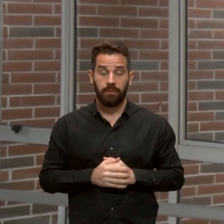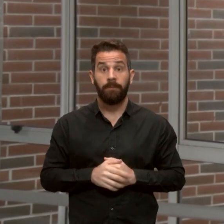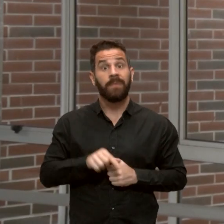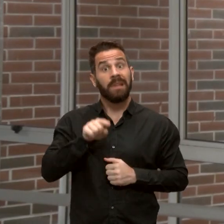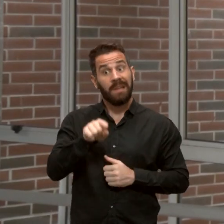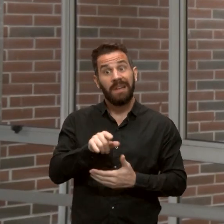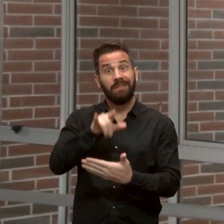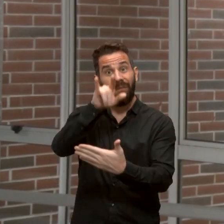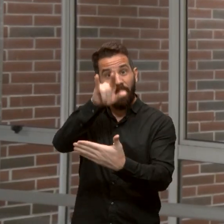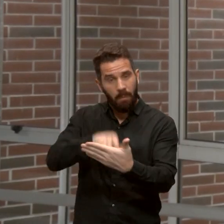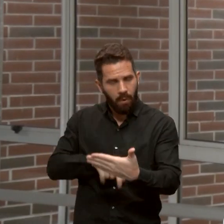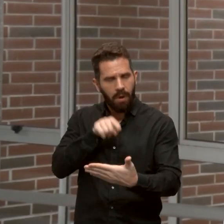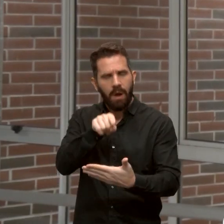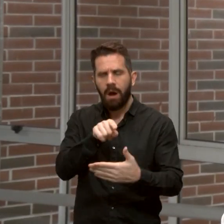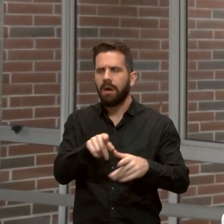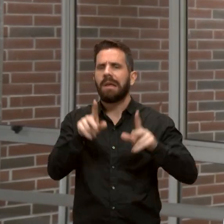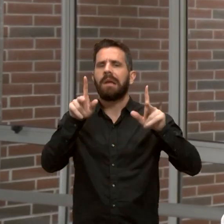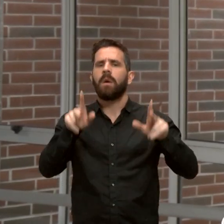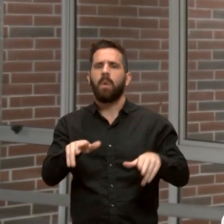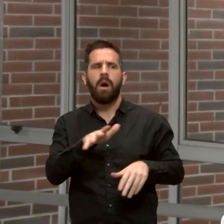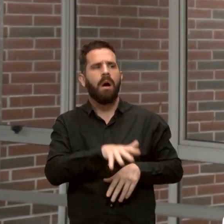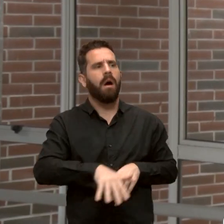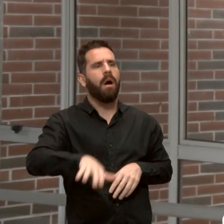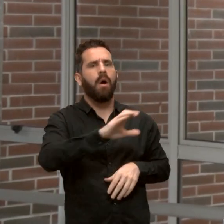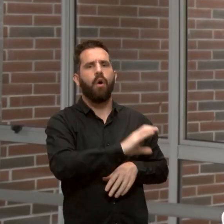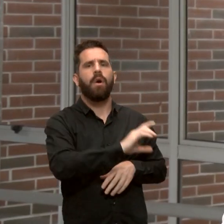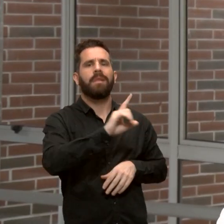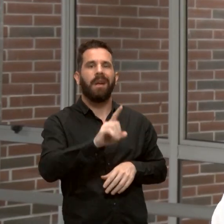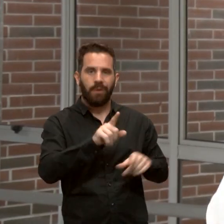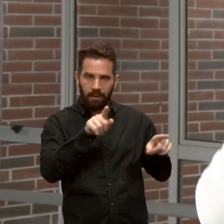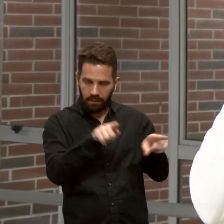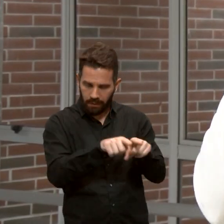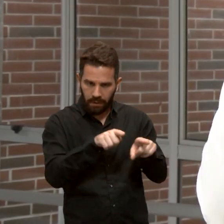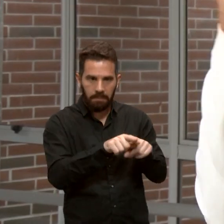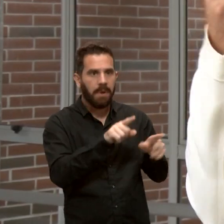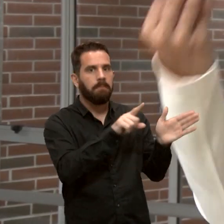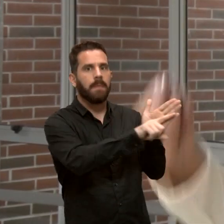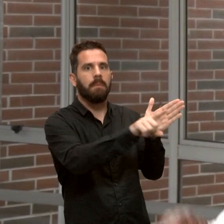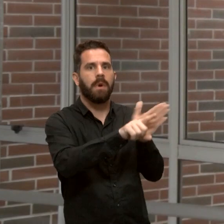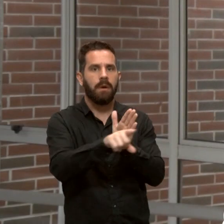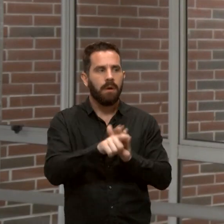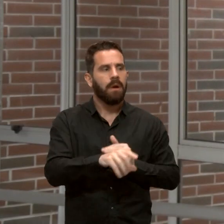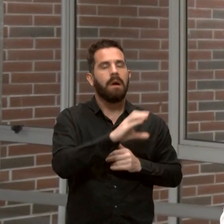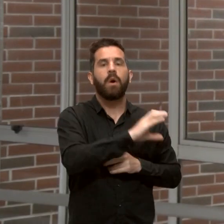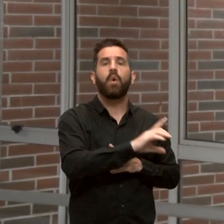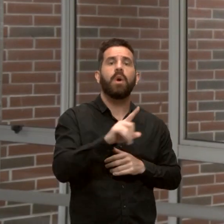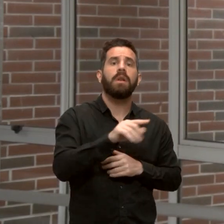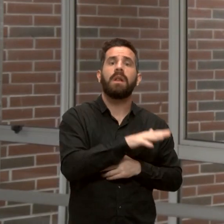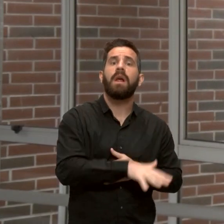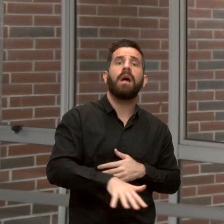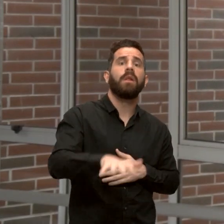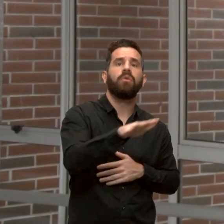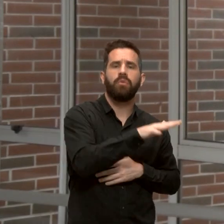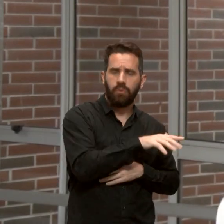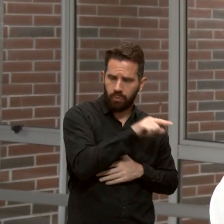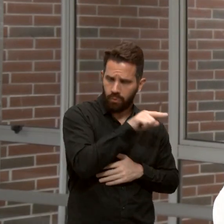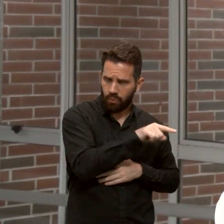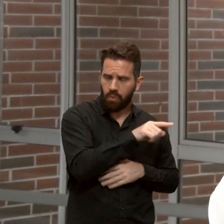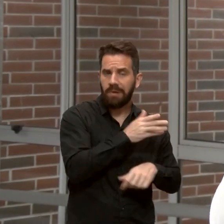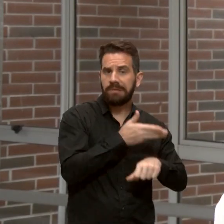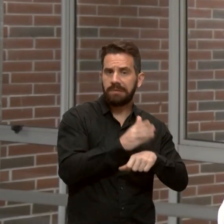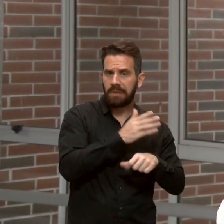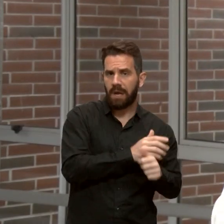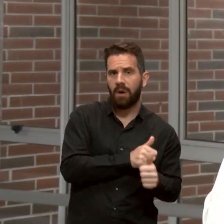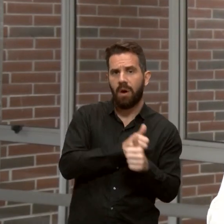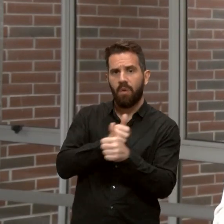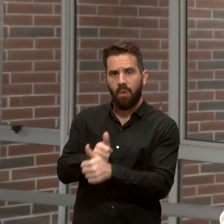foi construído para os coordenadores, então nós estamos fazendo uma consulta pública também para entendermos a percepção do coordenador, né? Então,